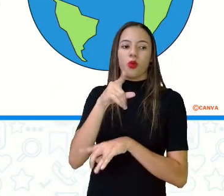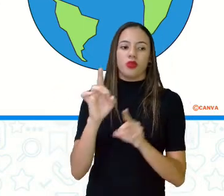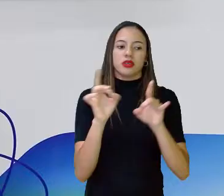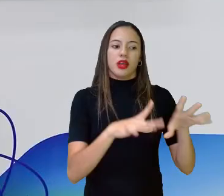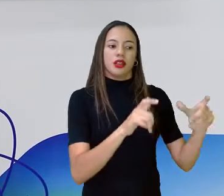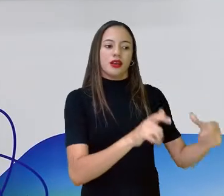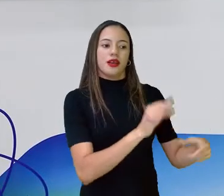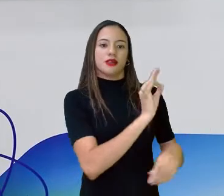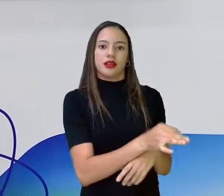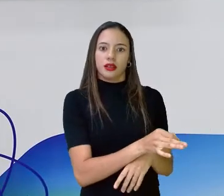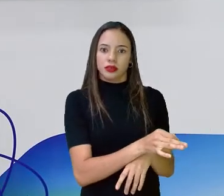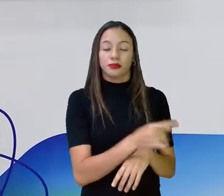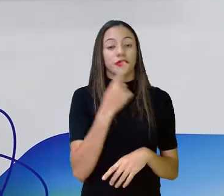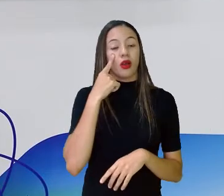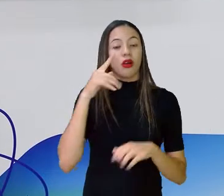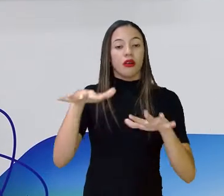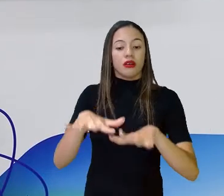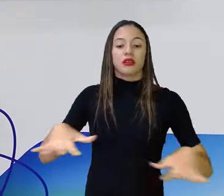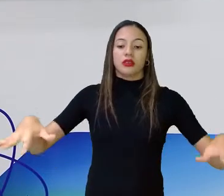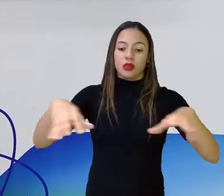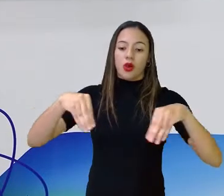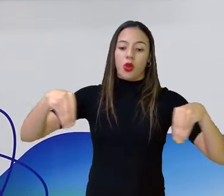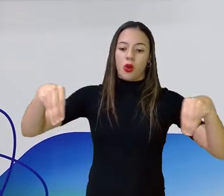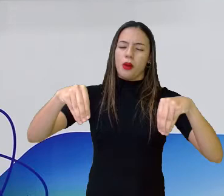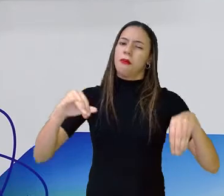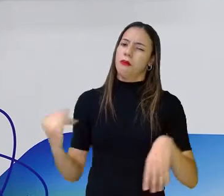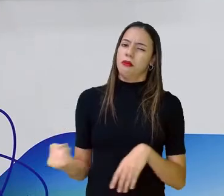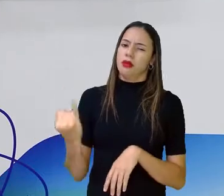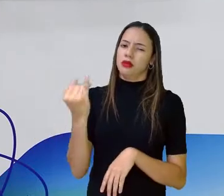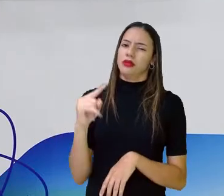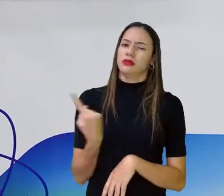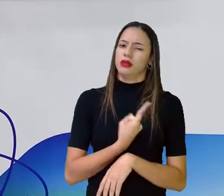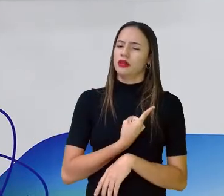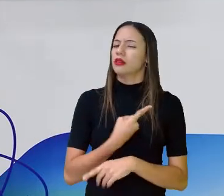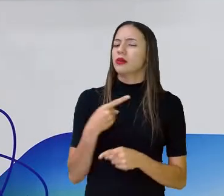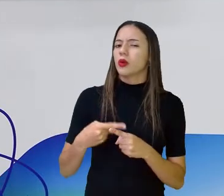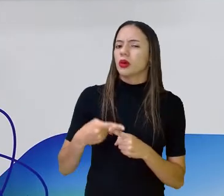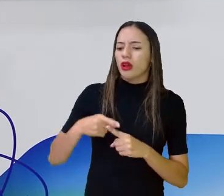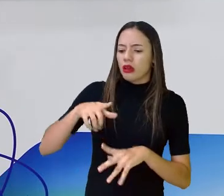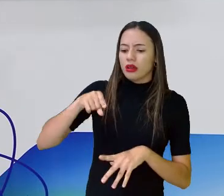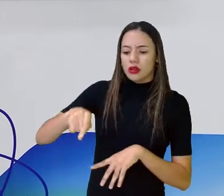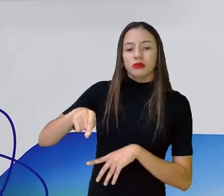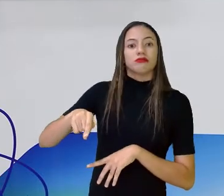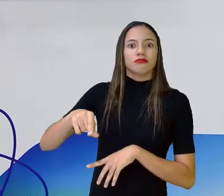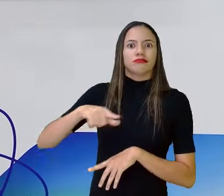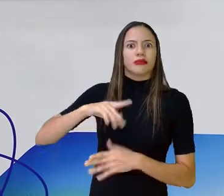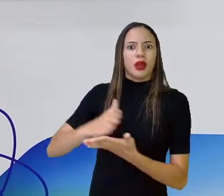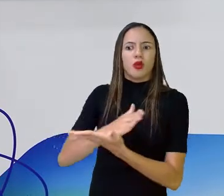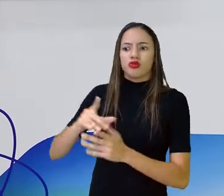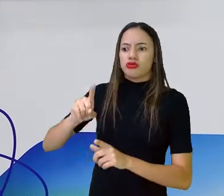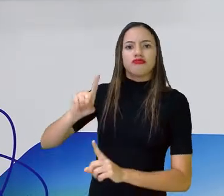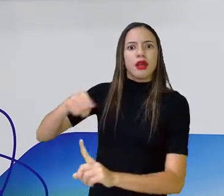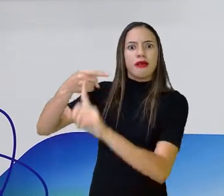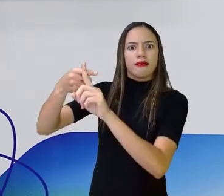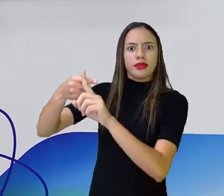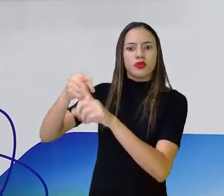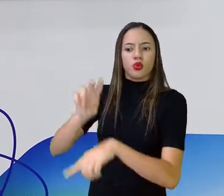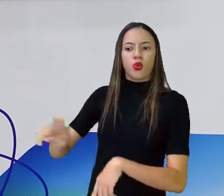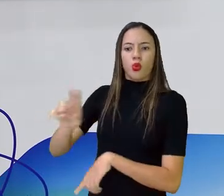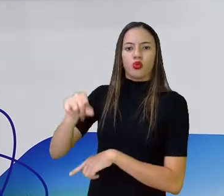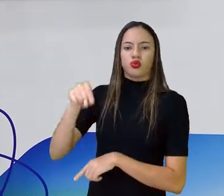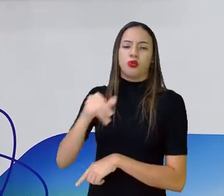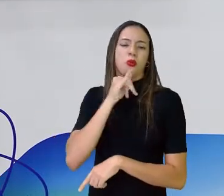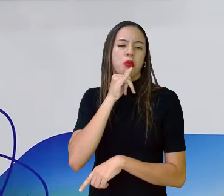Então o solo é importante para a gente, nós extraímos benefícios como as plantações, para a gente,